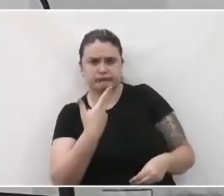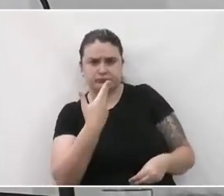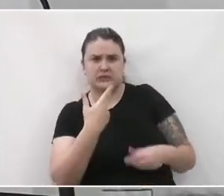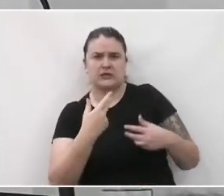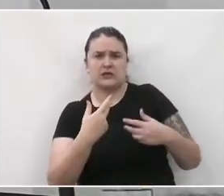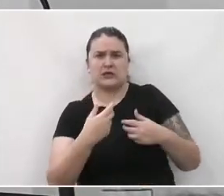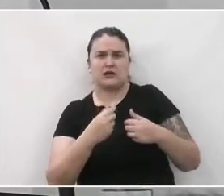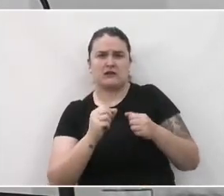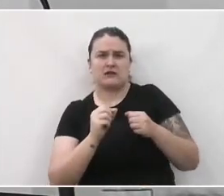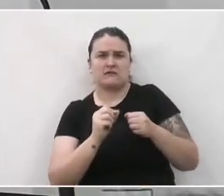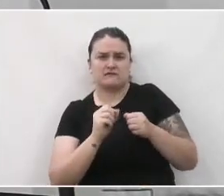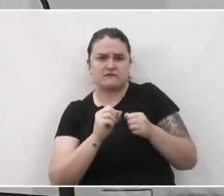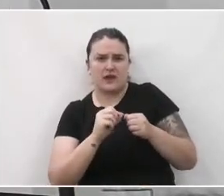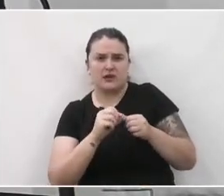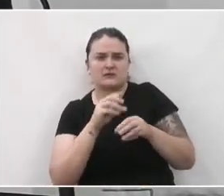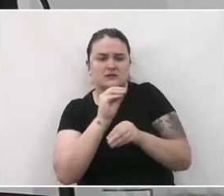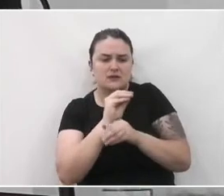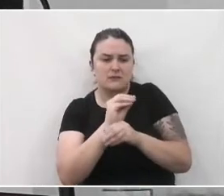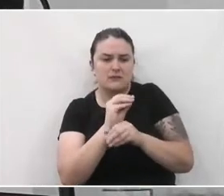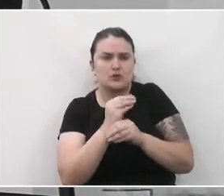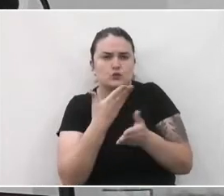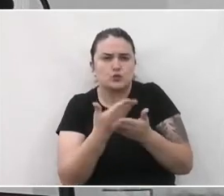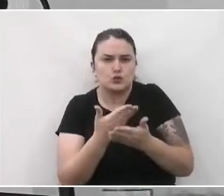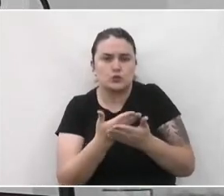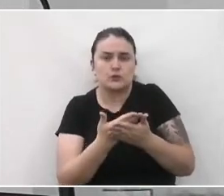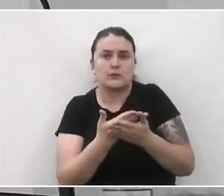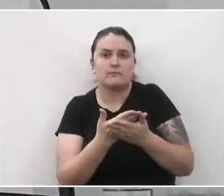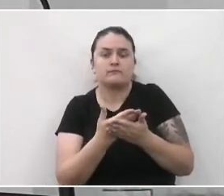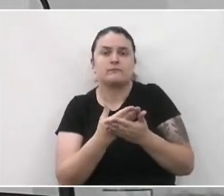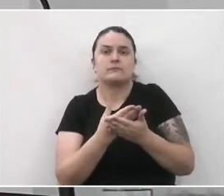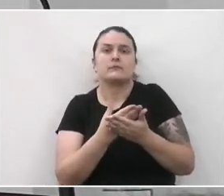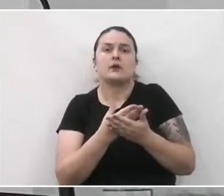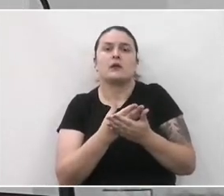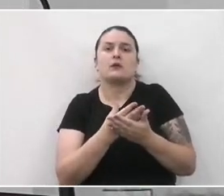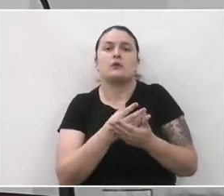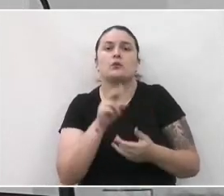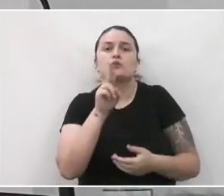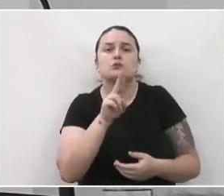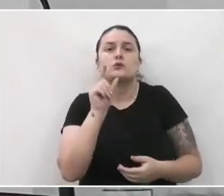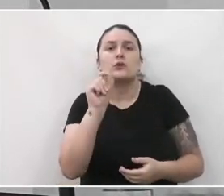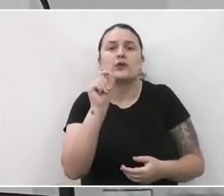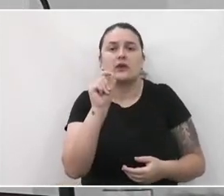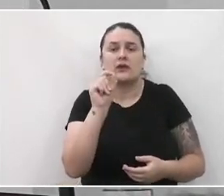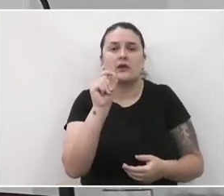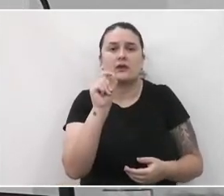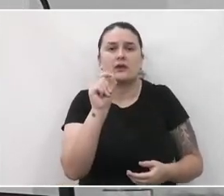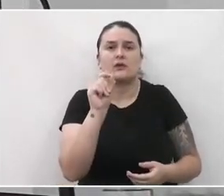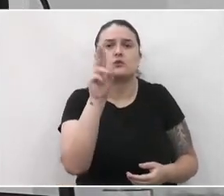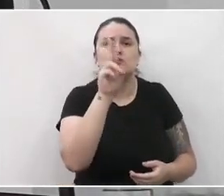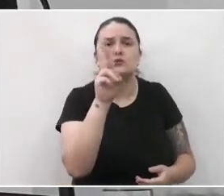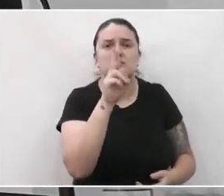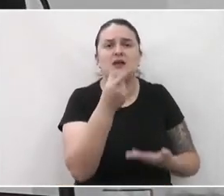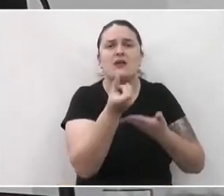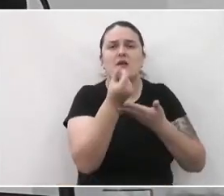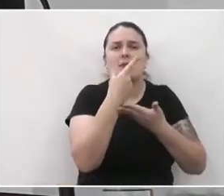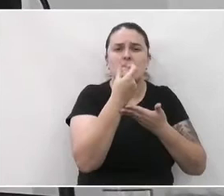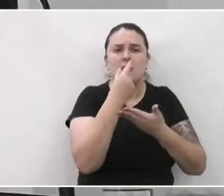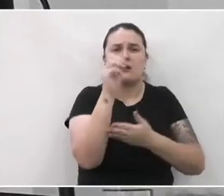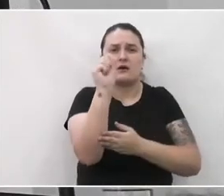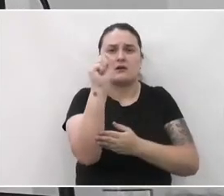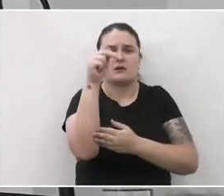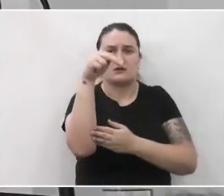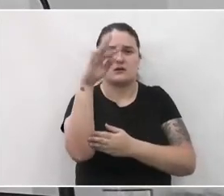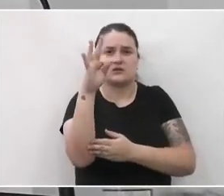fazendo parte de um braço desse estudo, que é um estudo com anticorpos monoclonais que eles